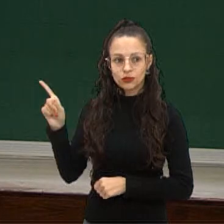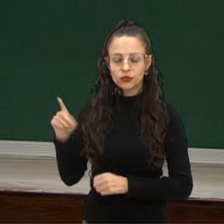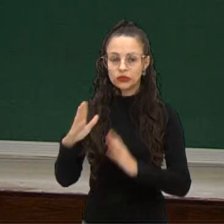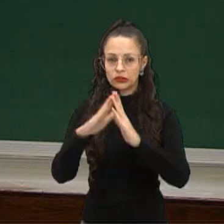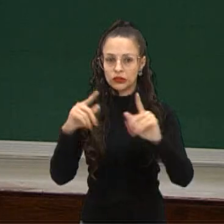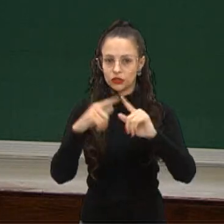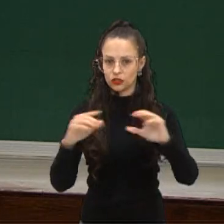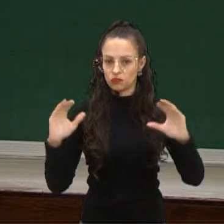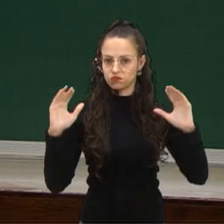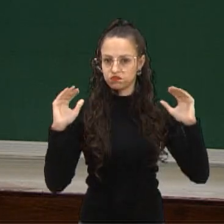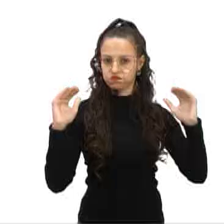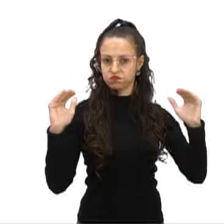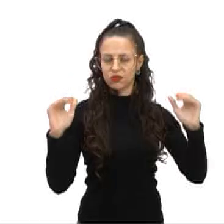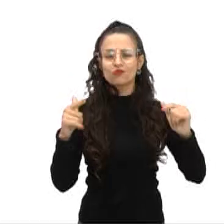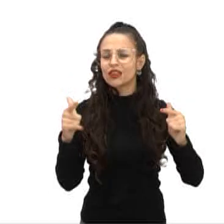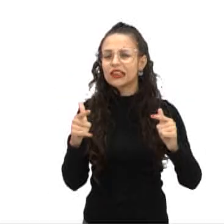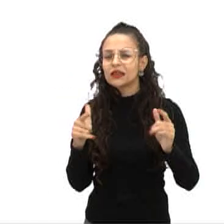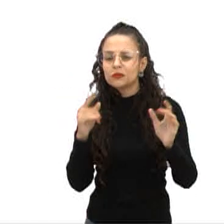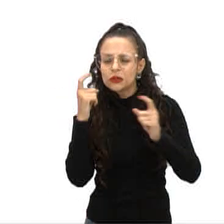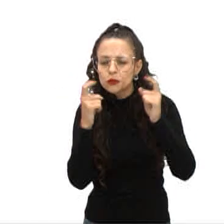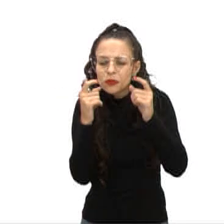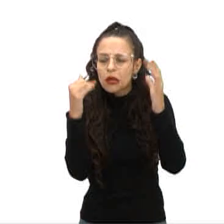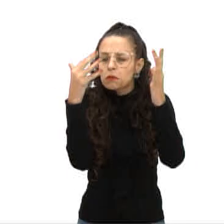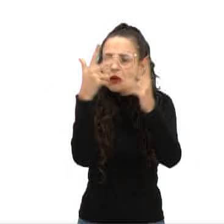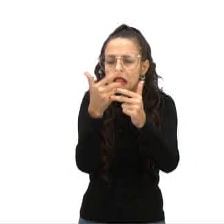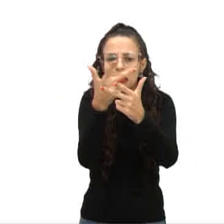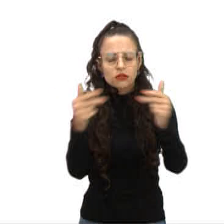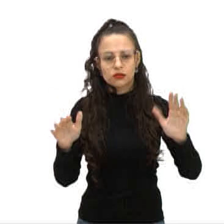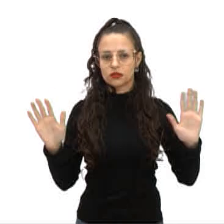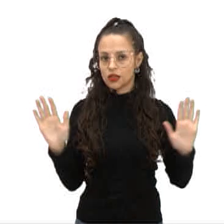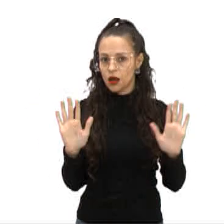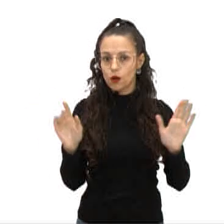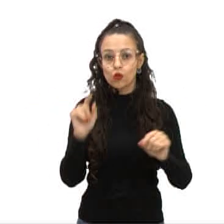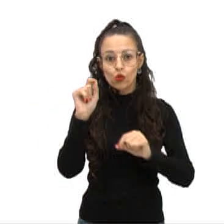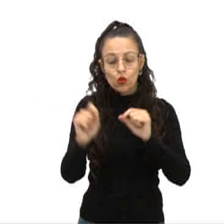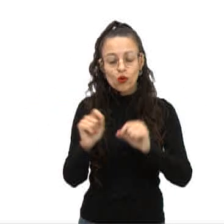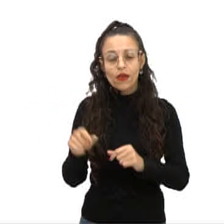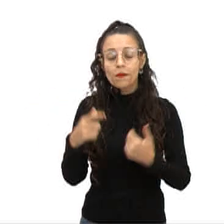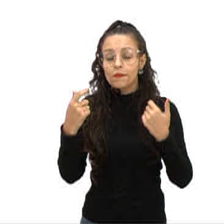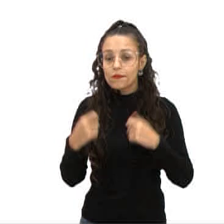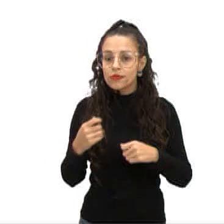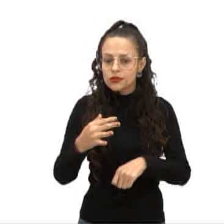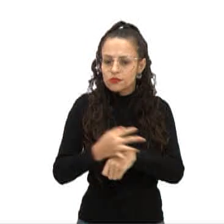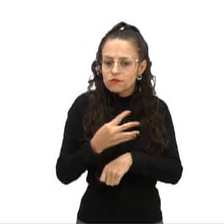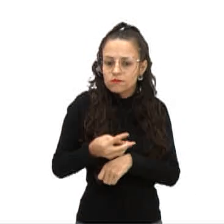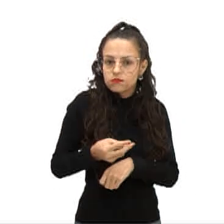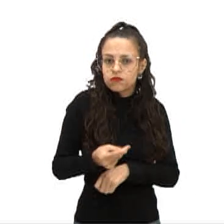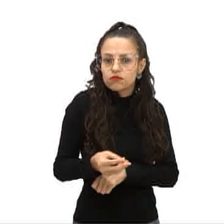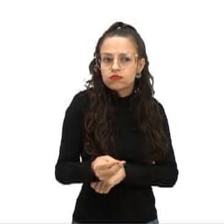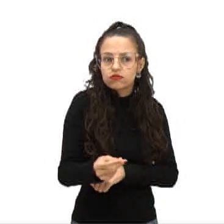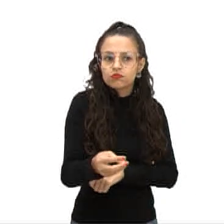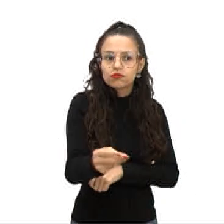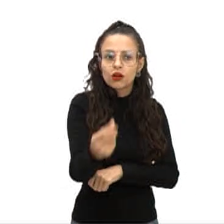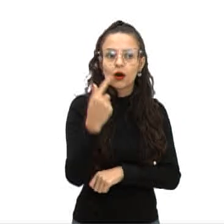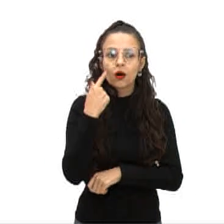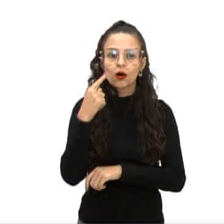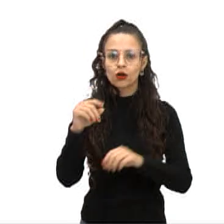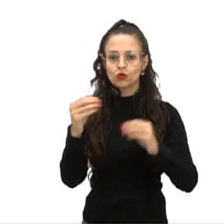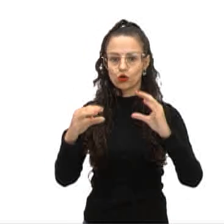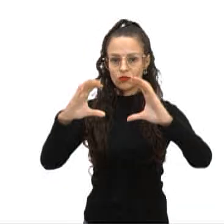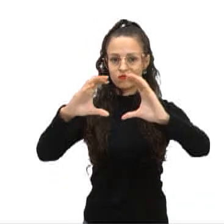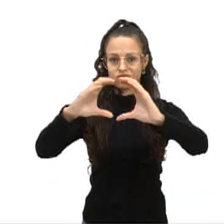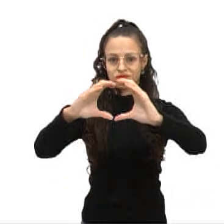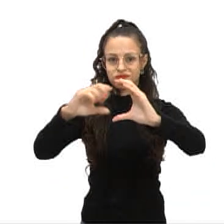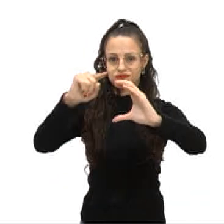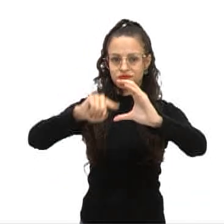robusta, não há preocupação estética, e sim a concepção românica é a durabilidade. Tá? Então você vê aqui como é que funciona